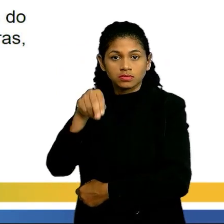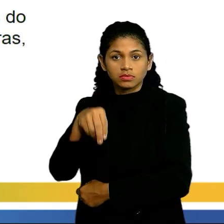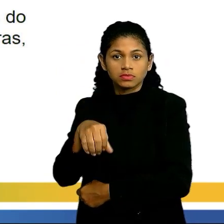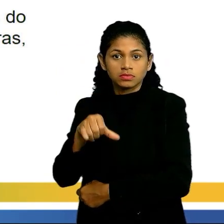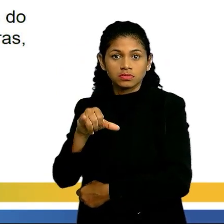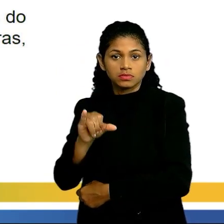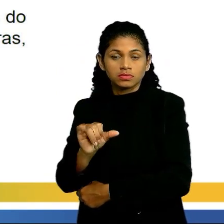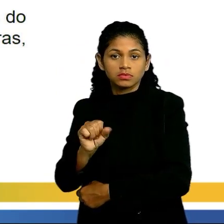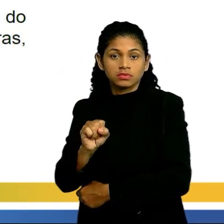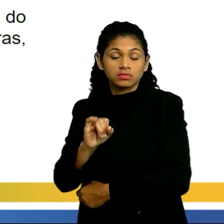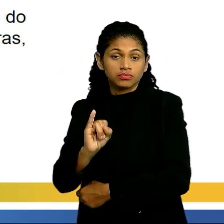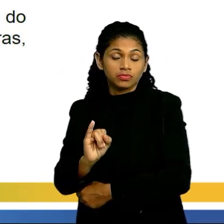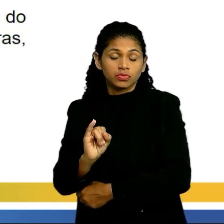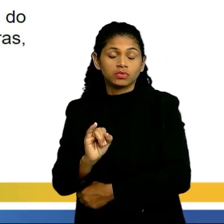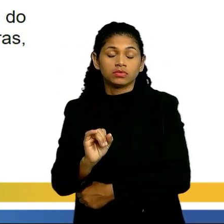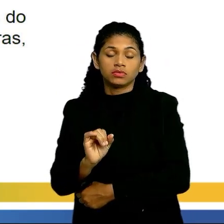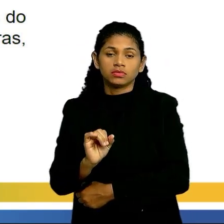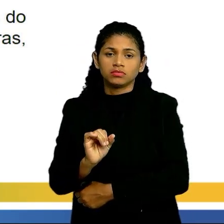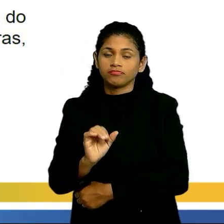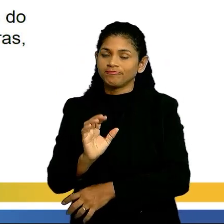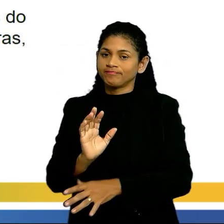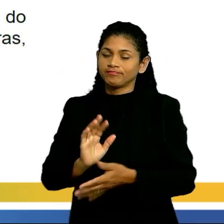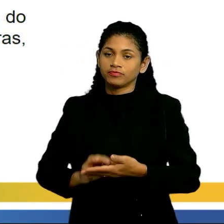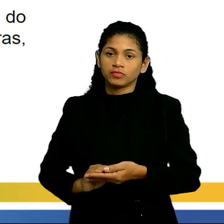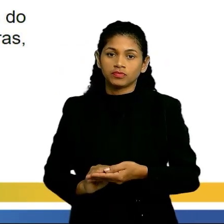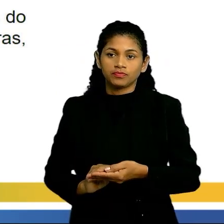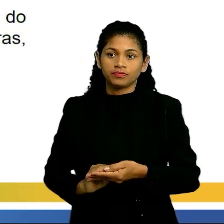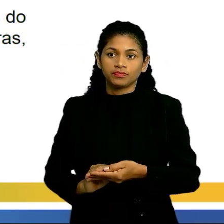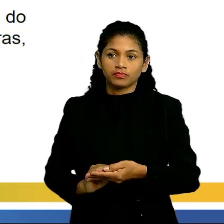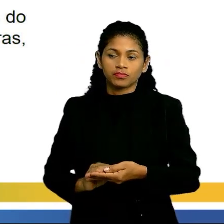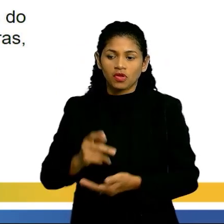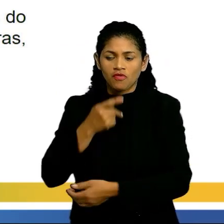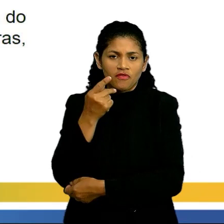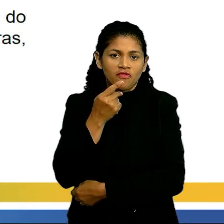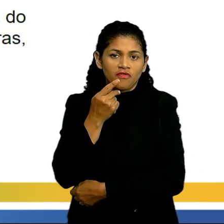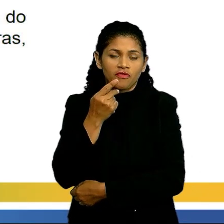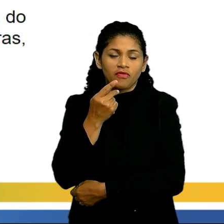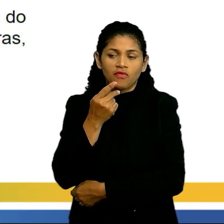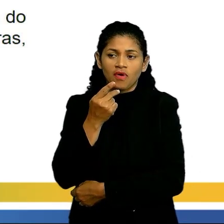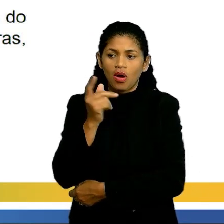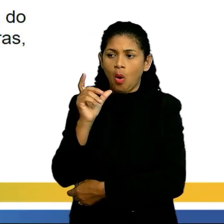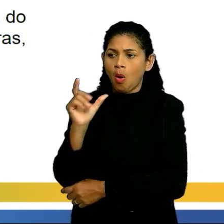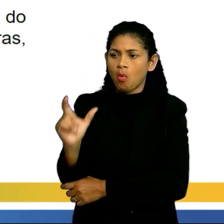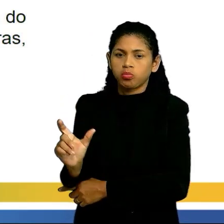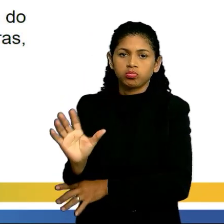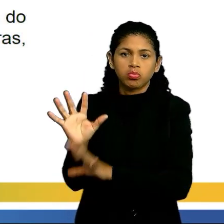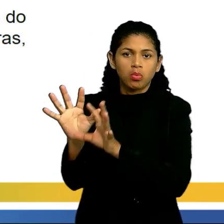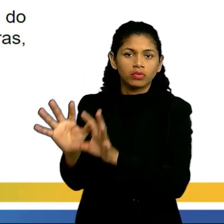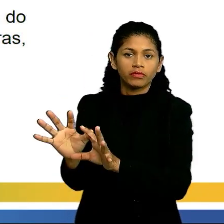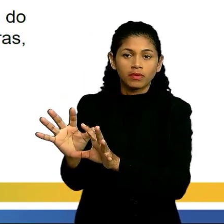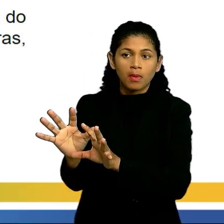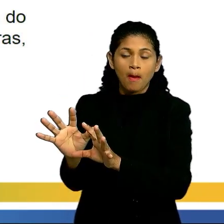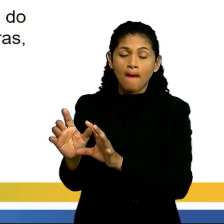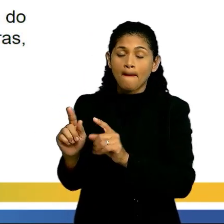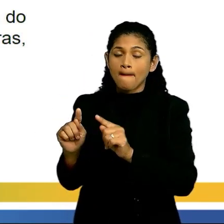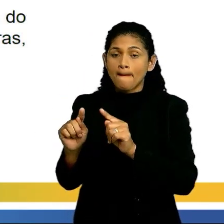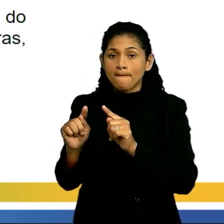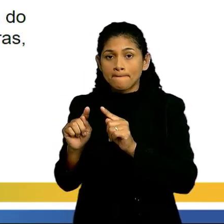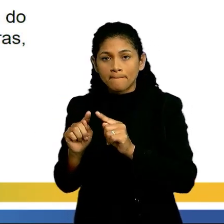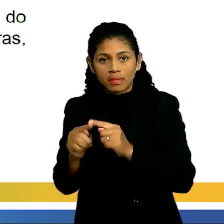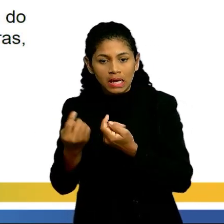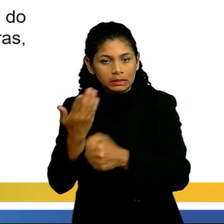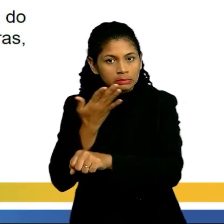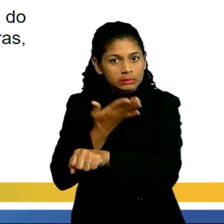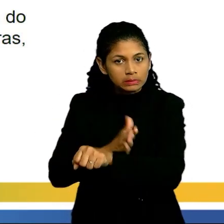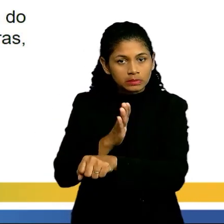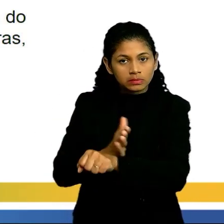uma coisa, na prática muitas vezes eu acabo fazendo outra coisa. Então isso aí é tirado do livro de Nietzsche, o livro que eu acho